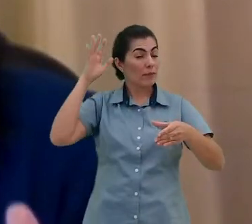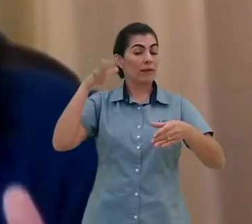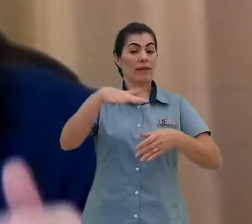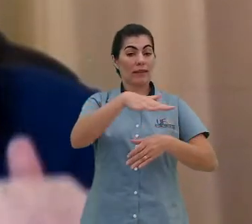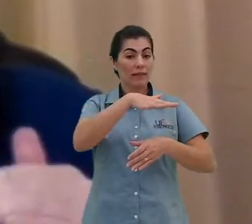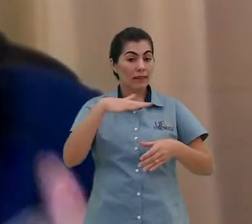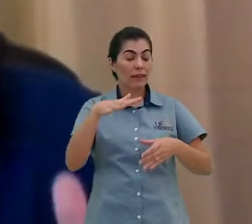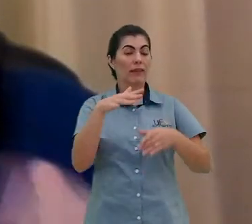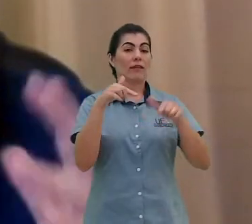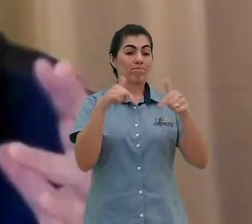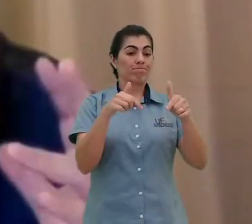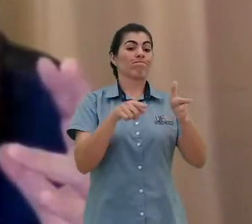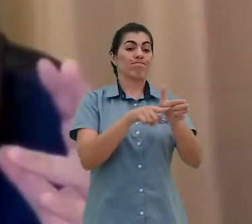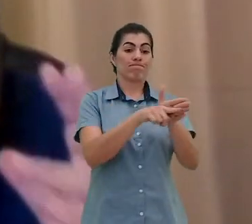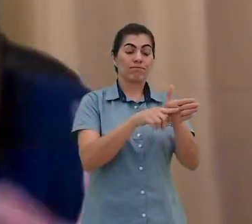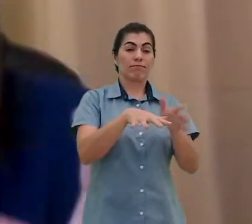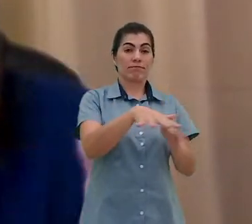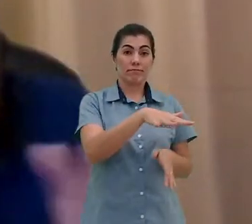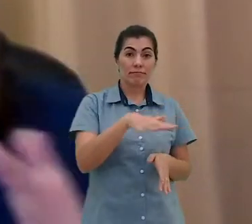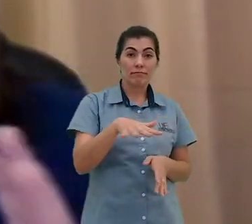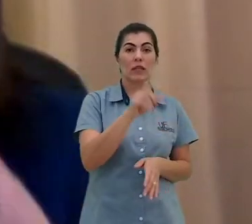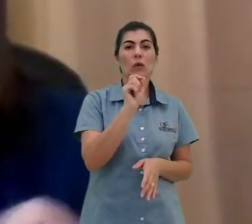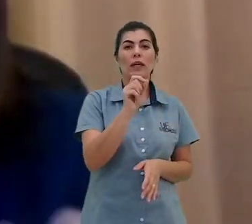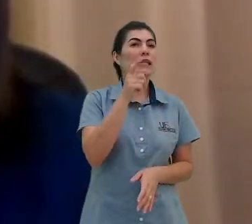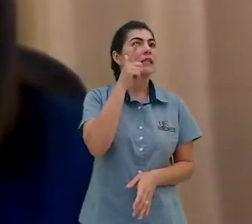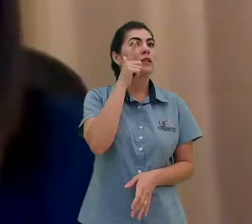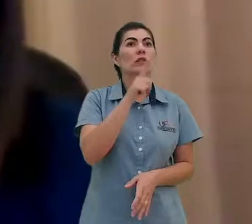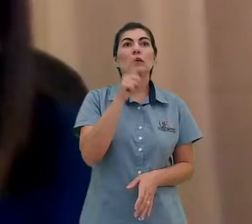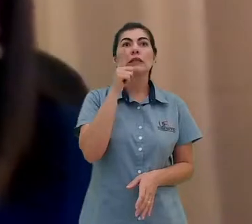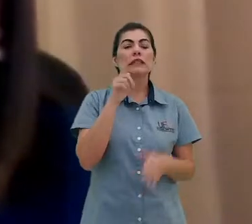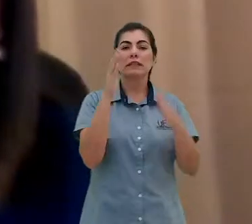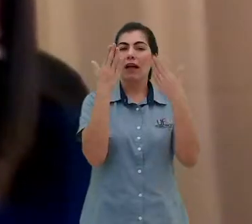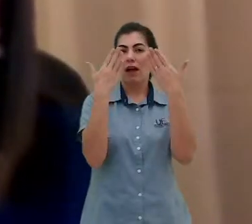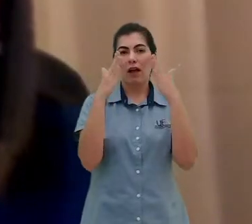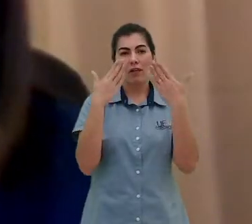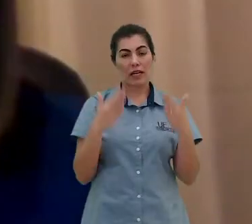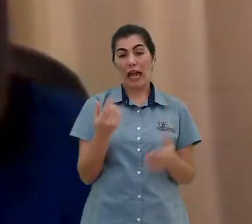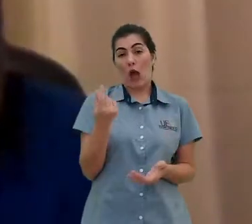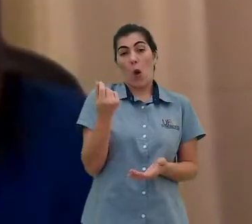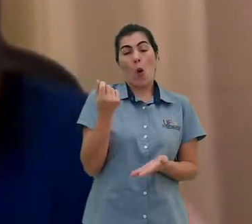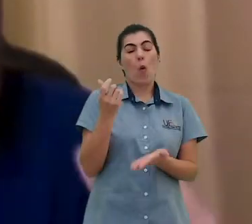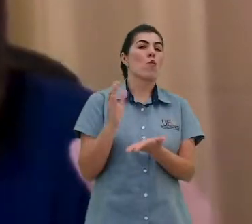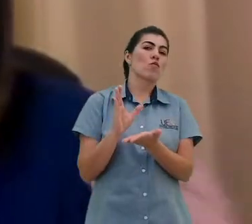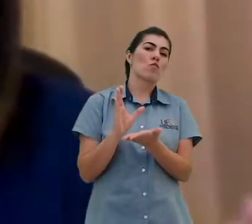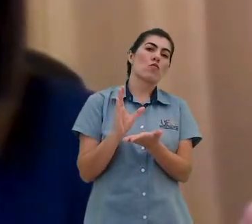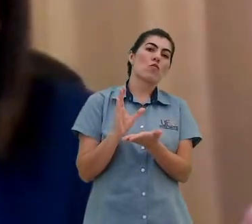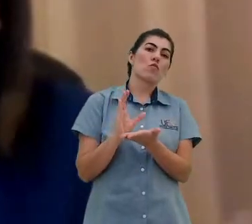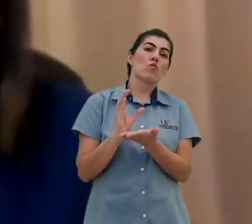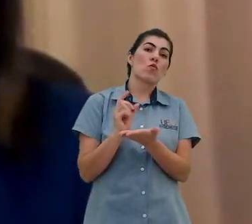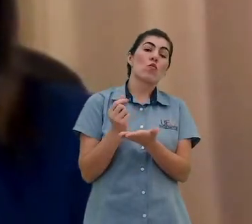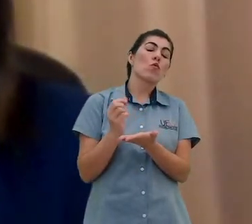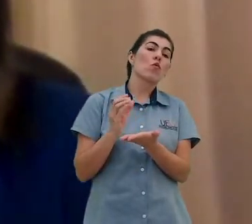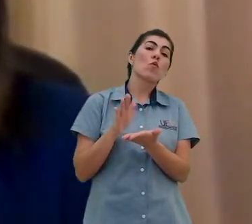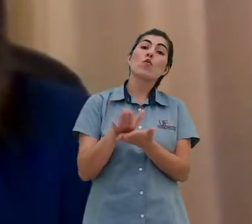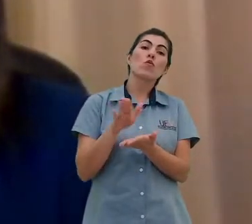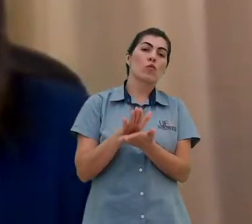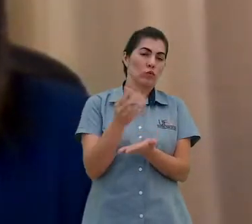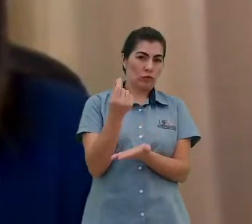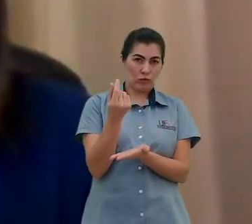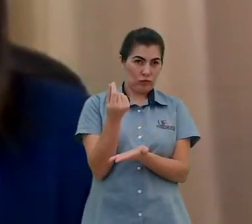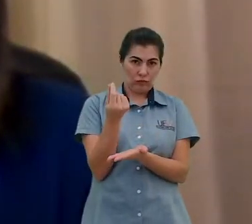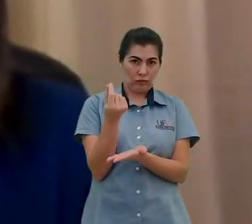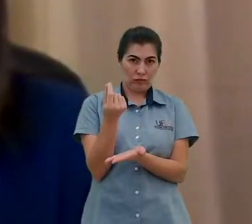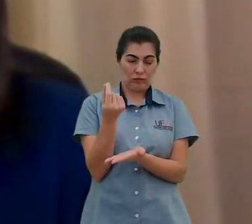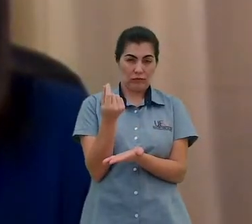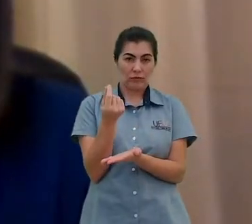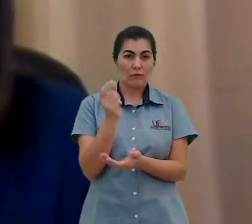isso, não está conseguindo avaliar, talvez, a parte dos custos. O que tem mais